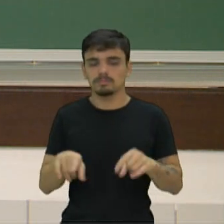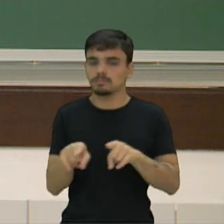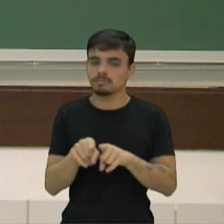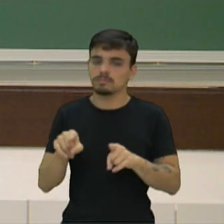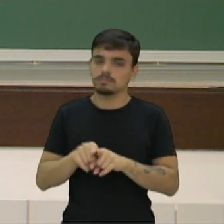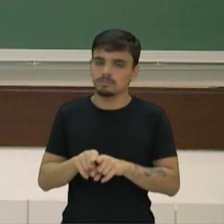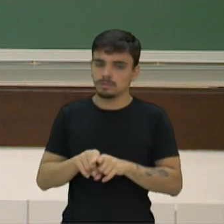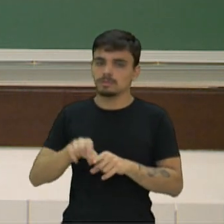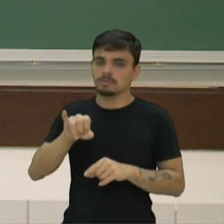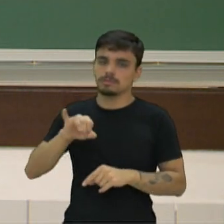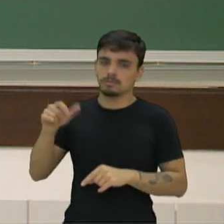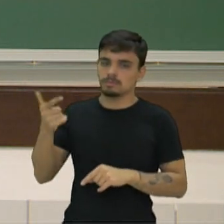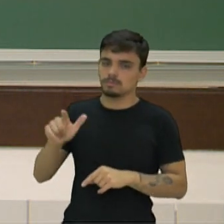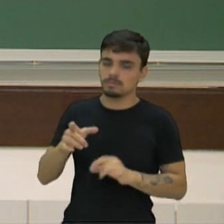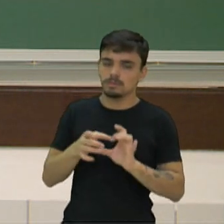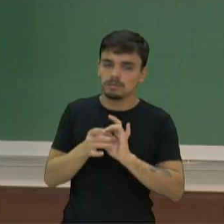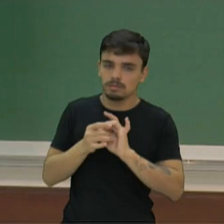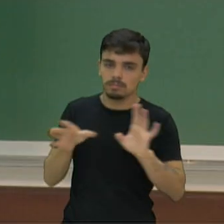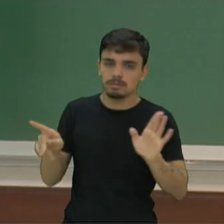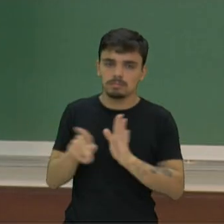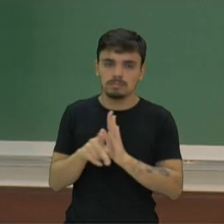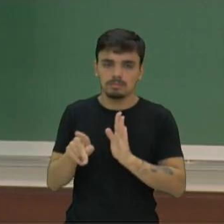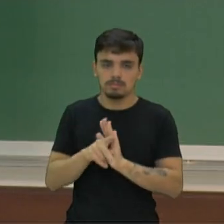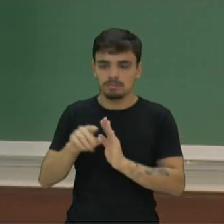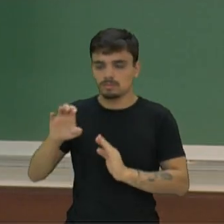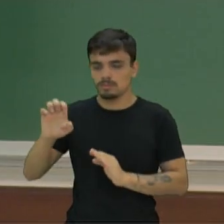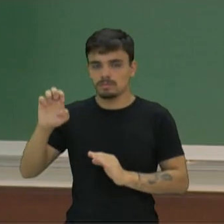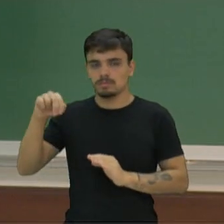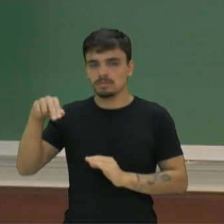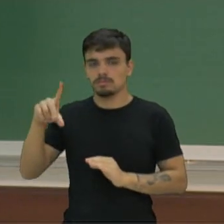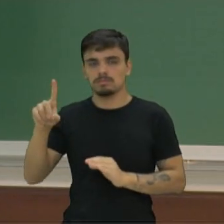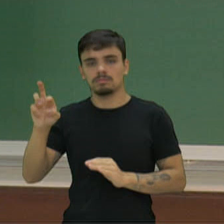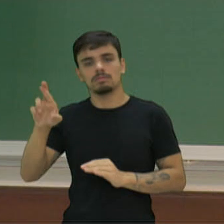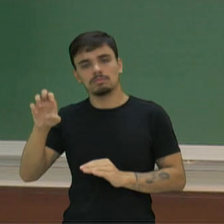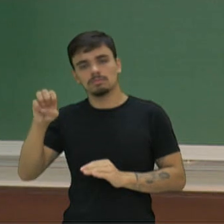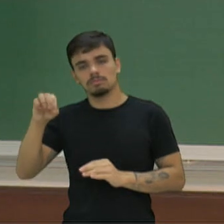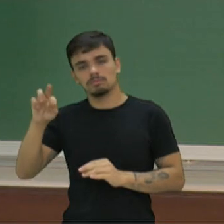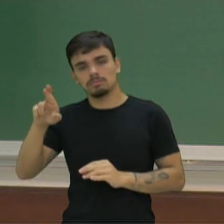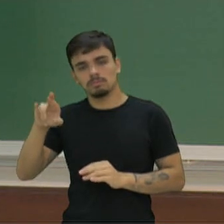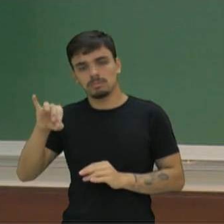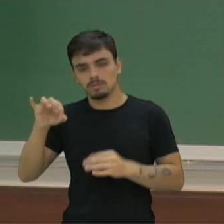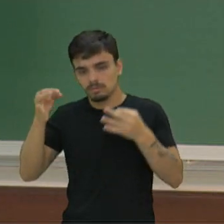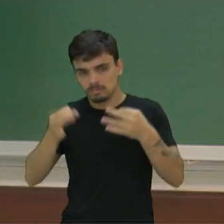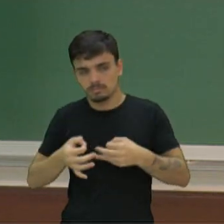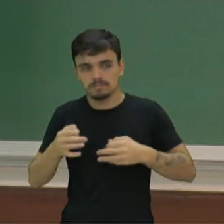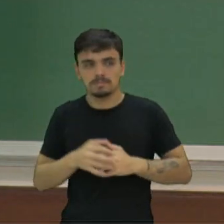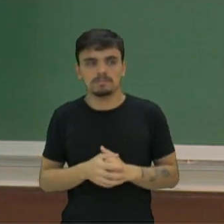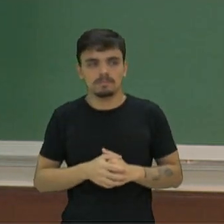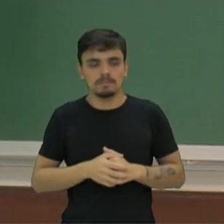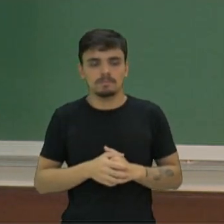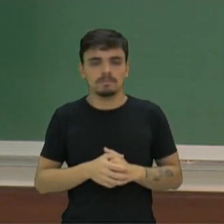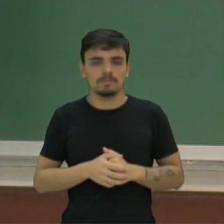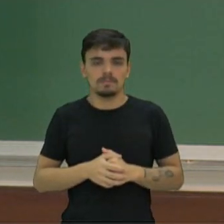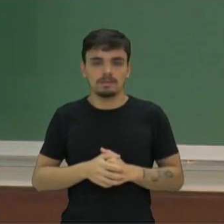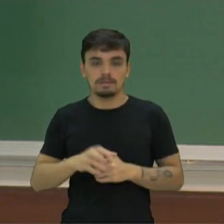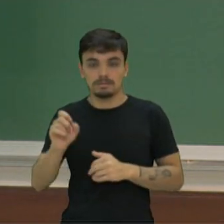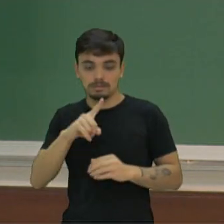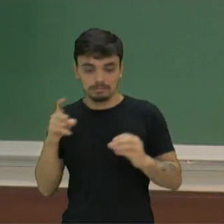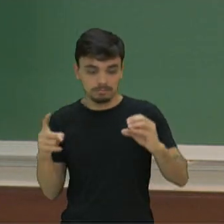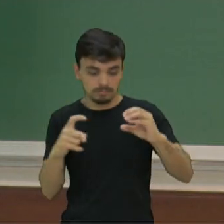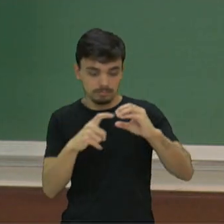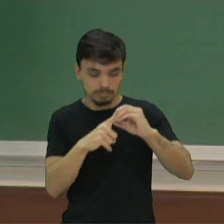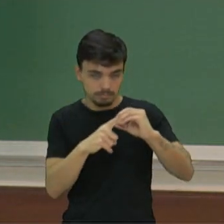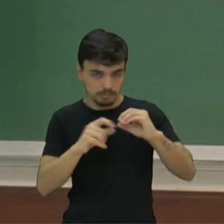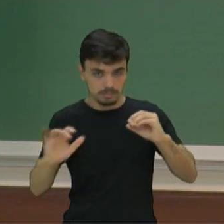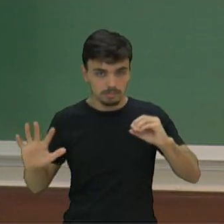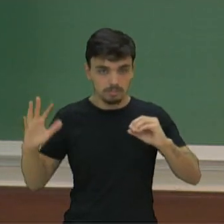não haja a liberação desse endométrio na forma de menstruação. Já vamos ver na sequência aqui. Caso não ocorra a fertilização ou